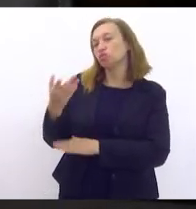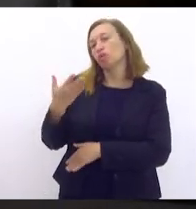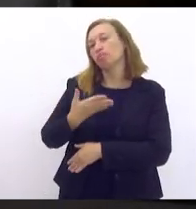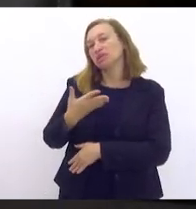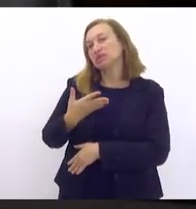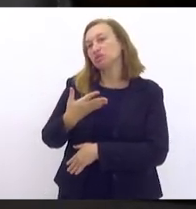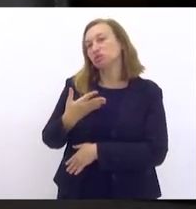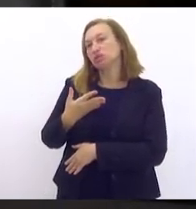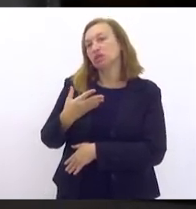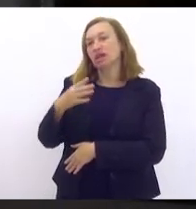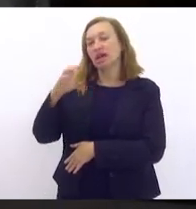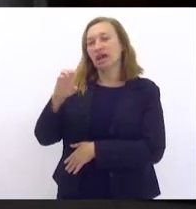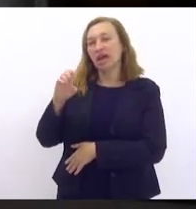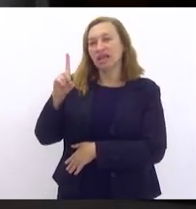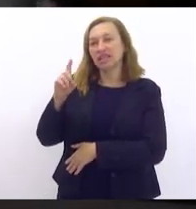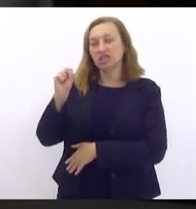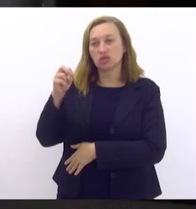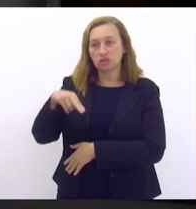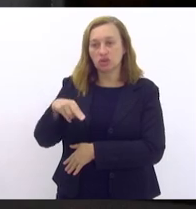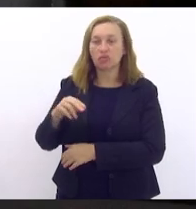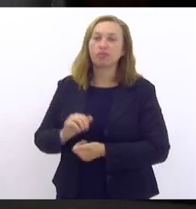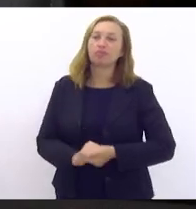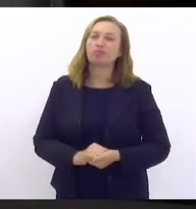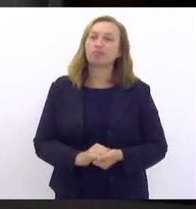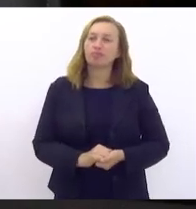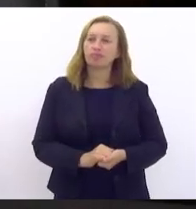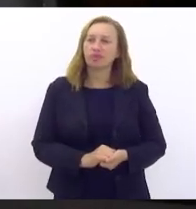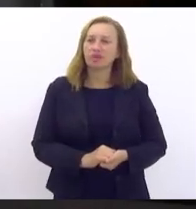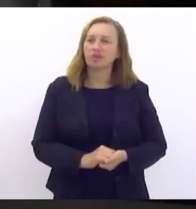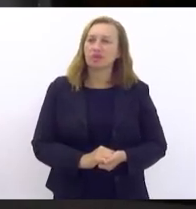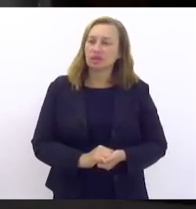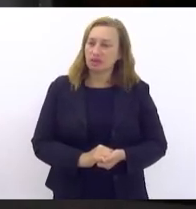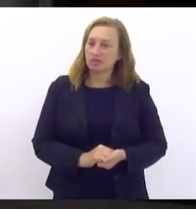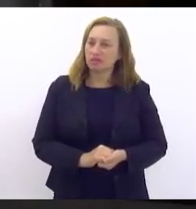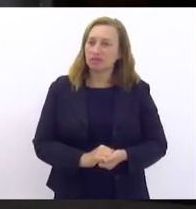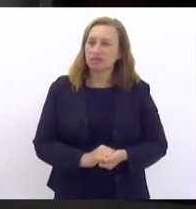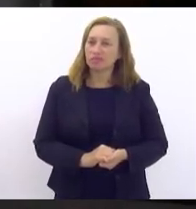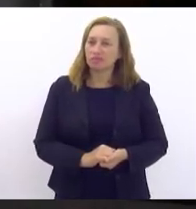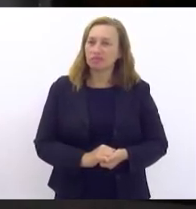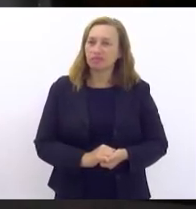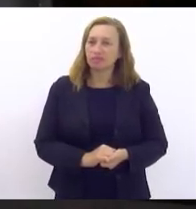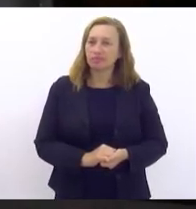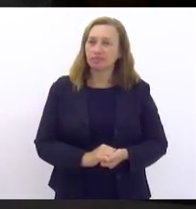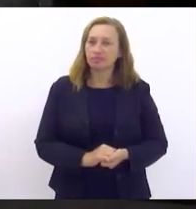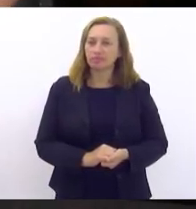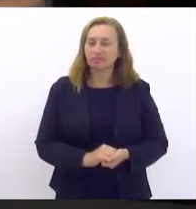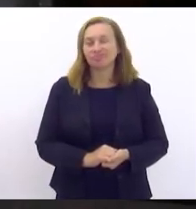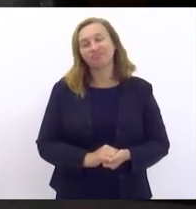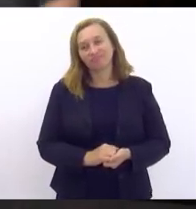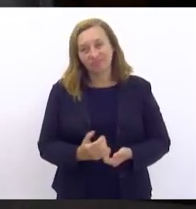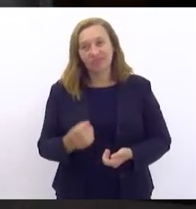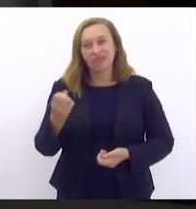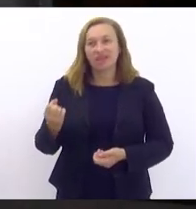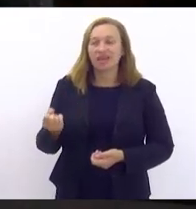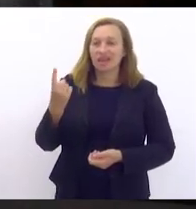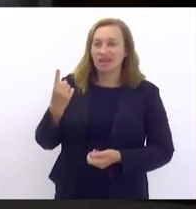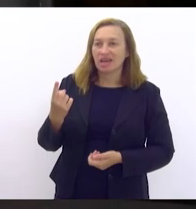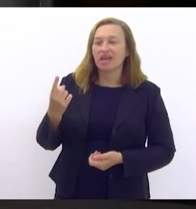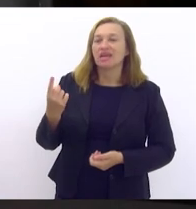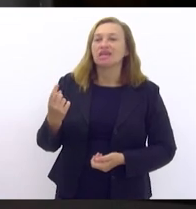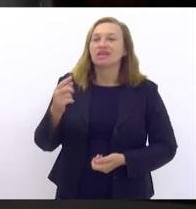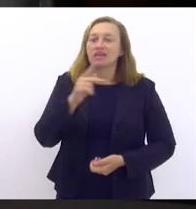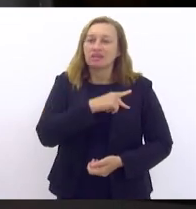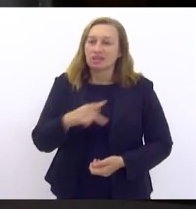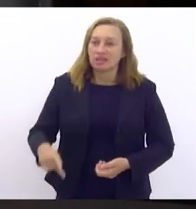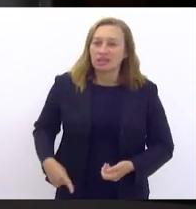querido amigo Edson Freitas o Edson ele como né ex-presidente da Arge